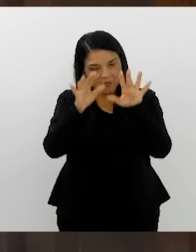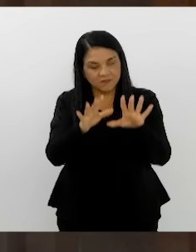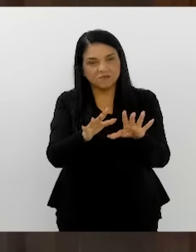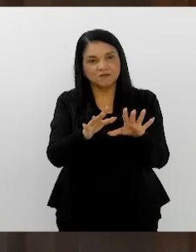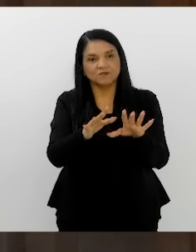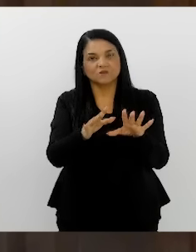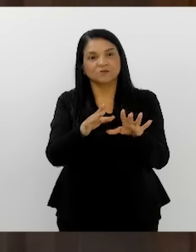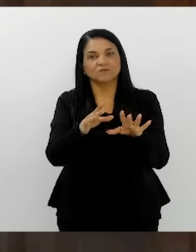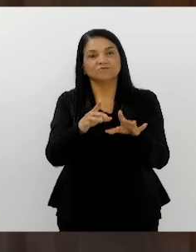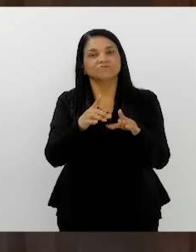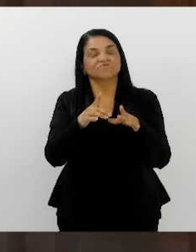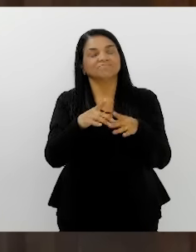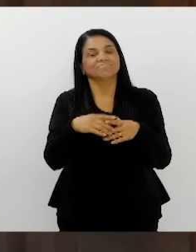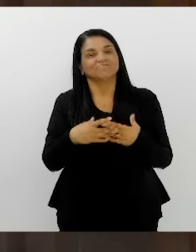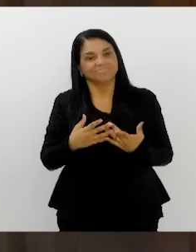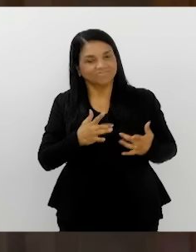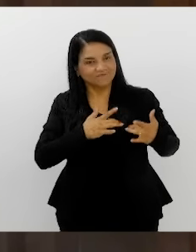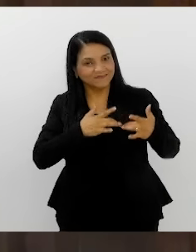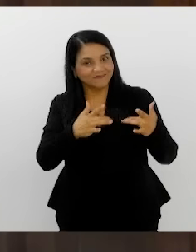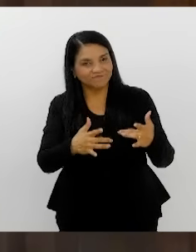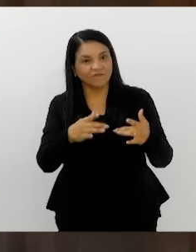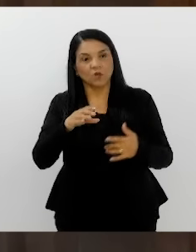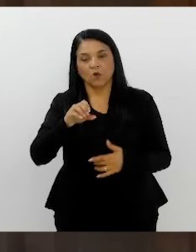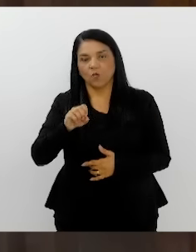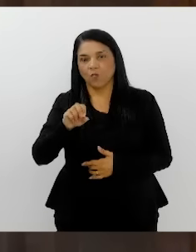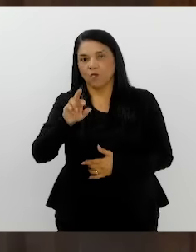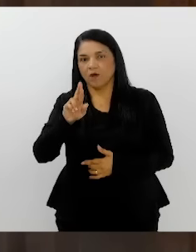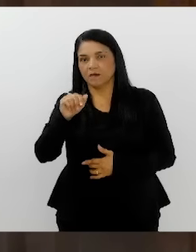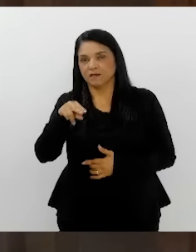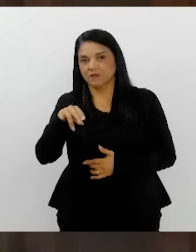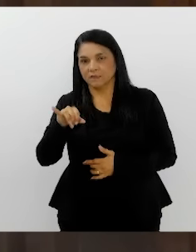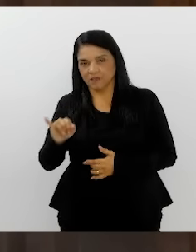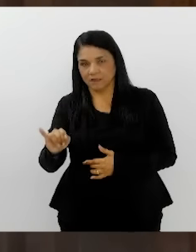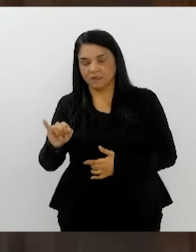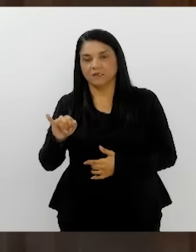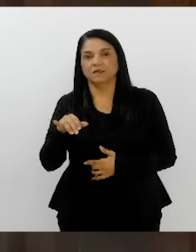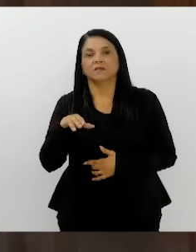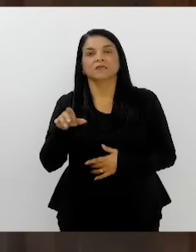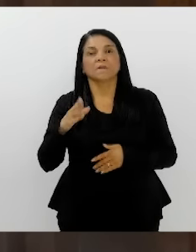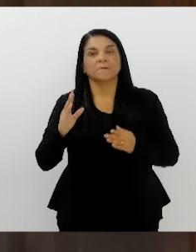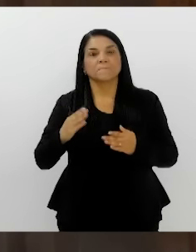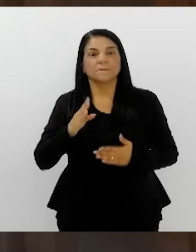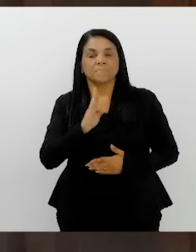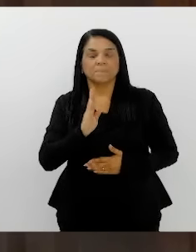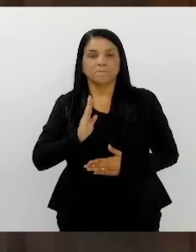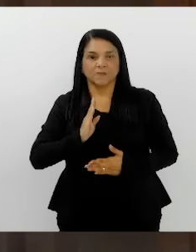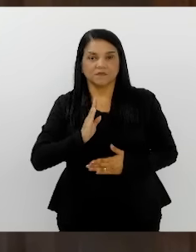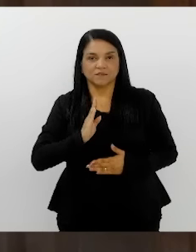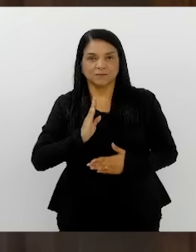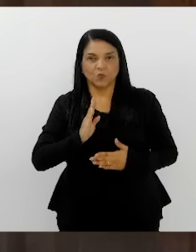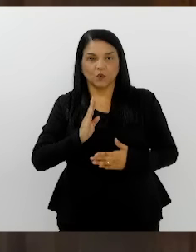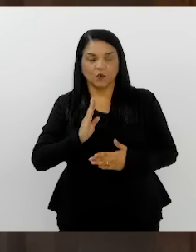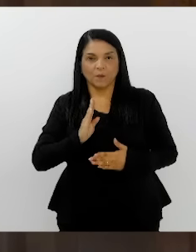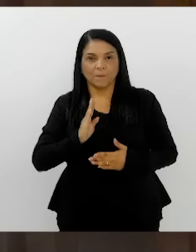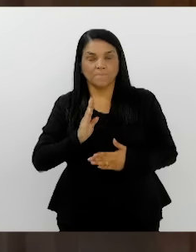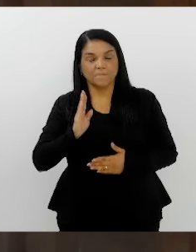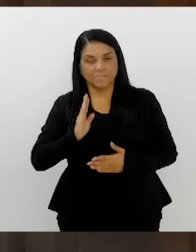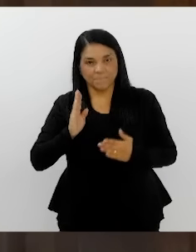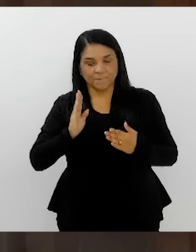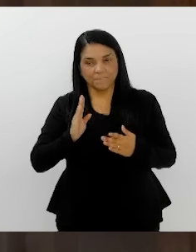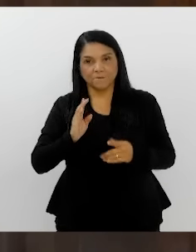minha bênção fraterna. Orani João Cardeal Tempesta, arcebispo metropolitano de São Sebastião do Rio de